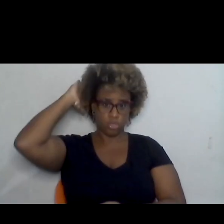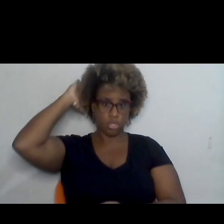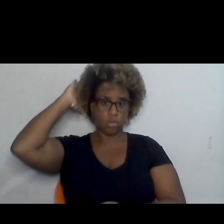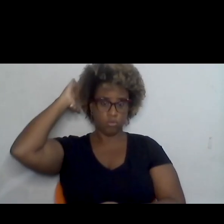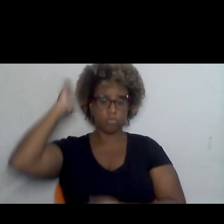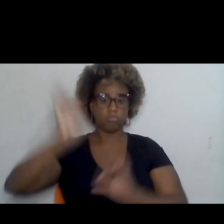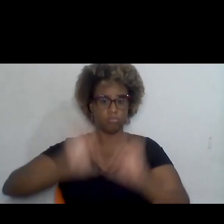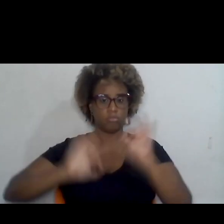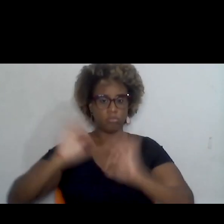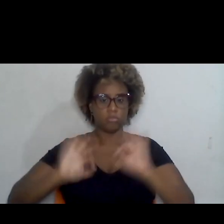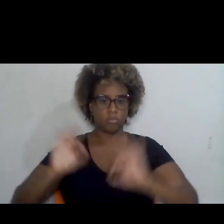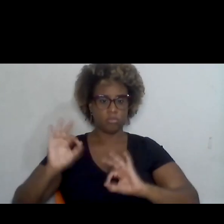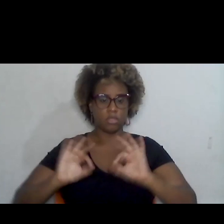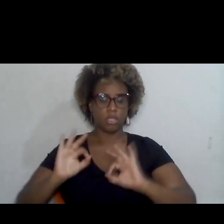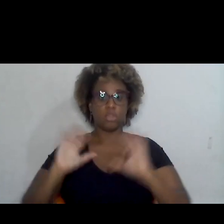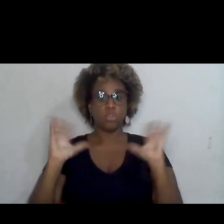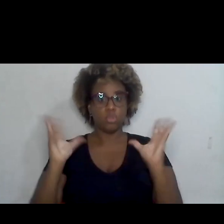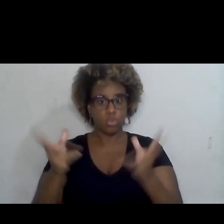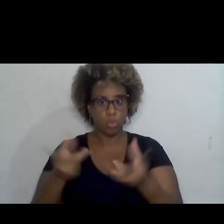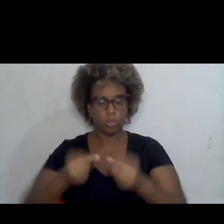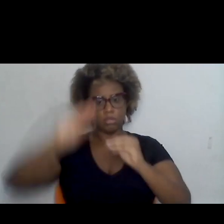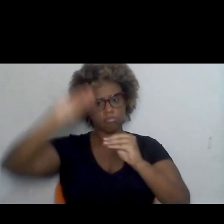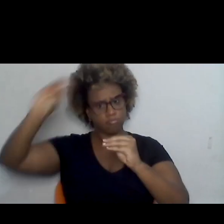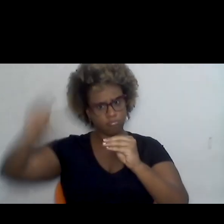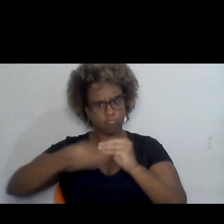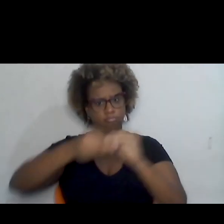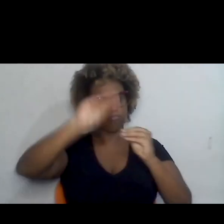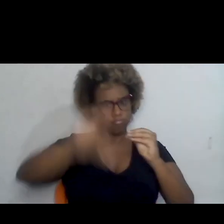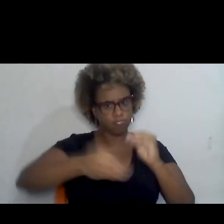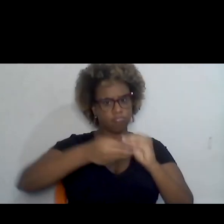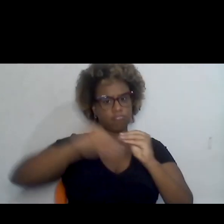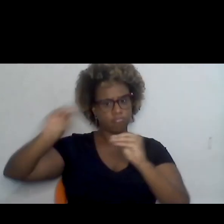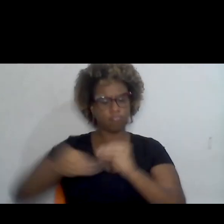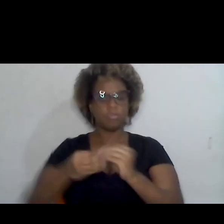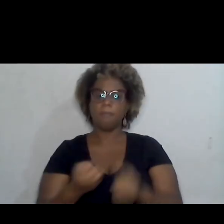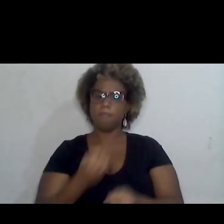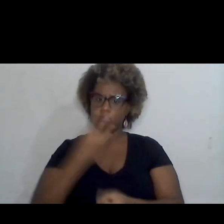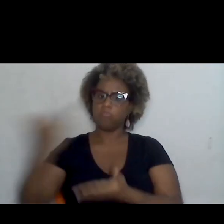Então, todas essas contribuições serão consideradas nesse trabalho, porque elas são muito bem-vindas.